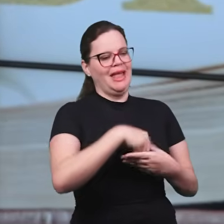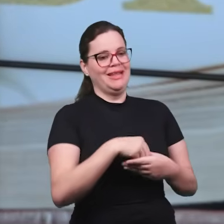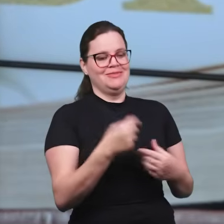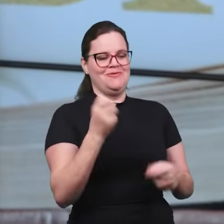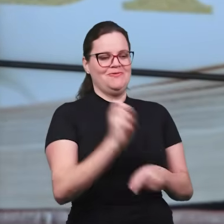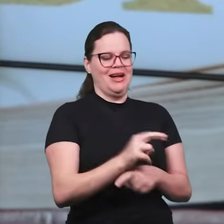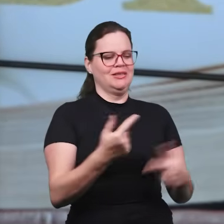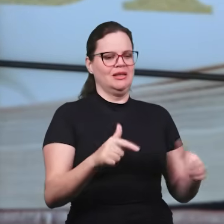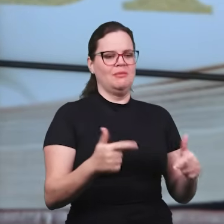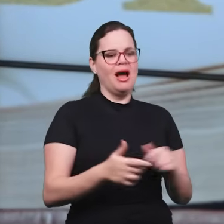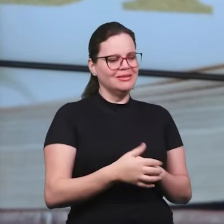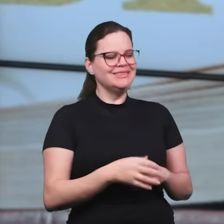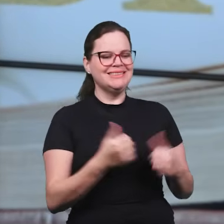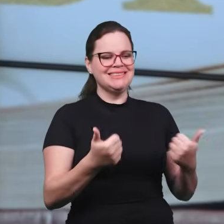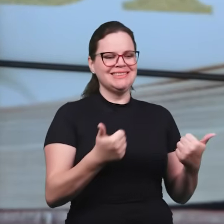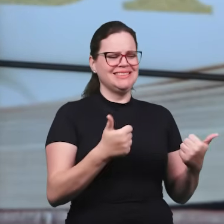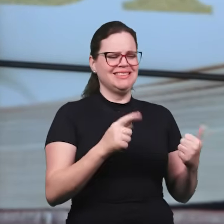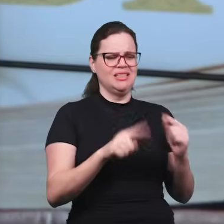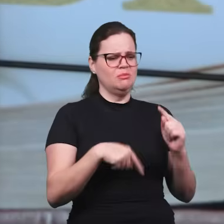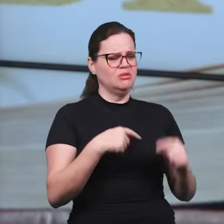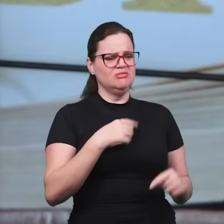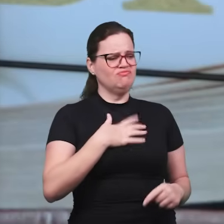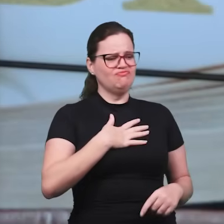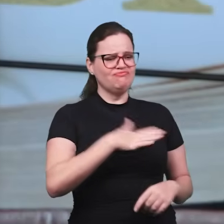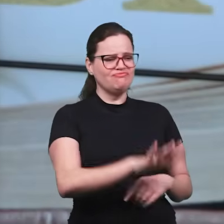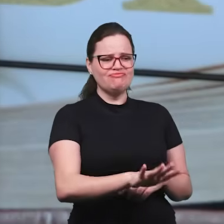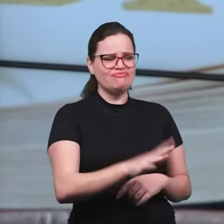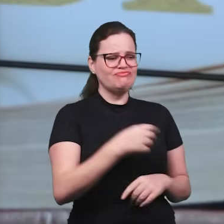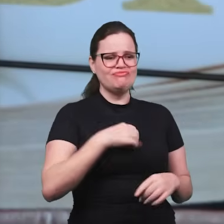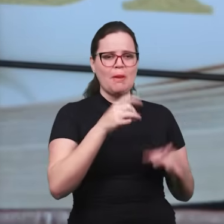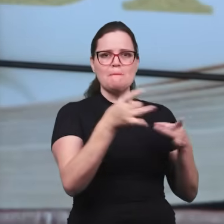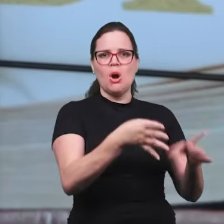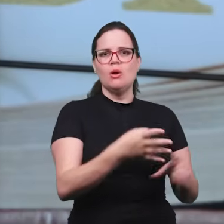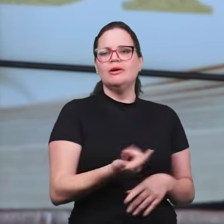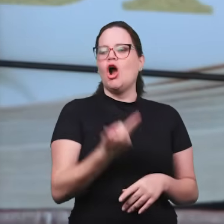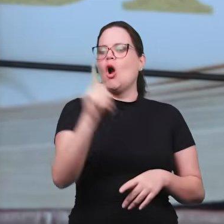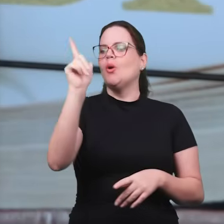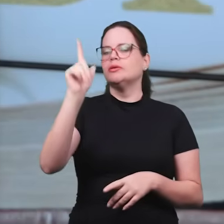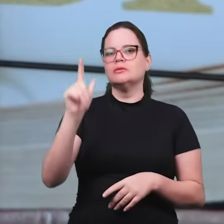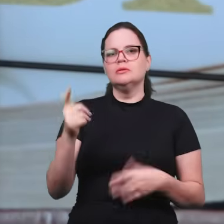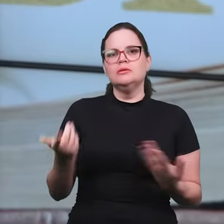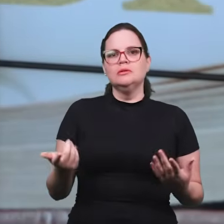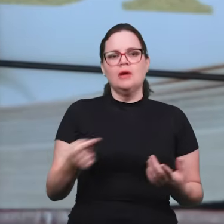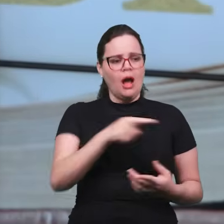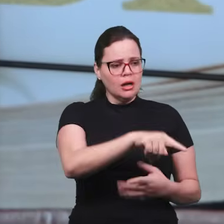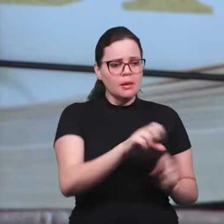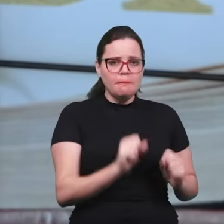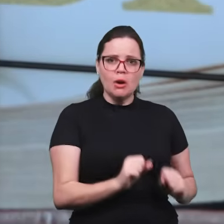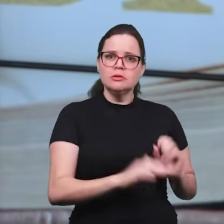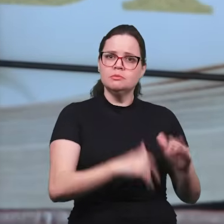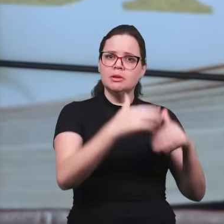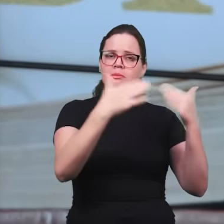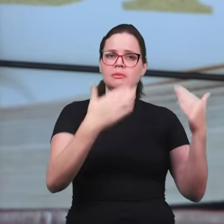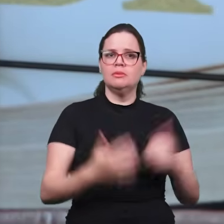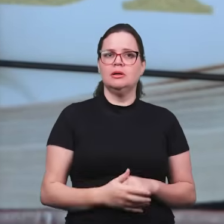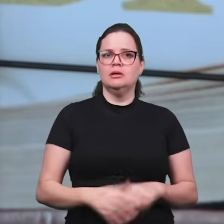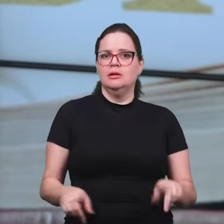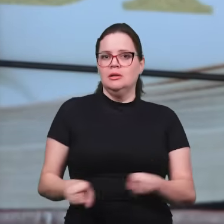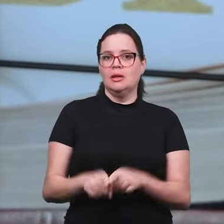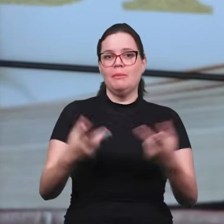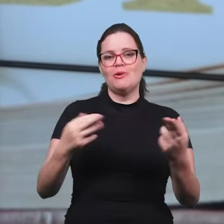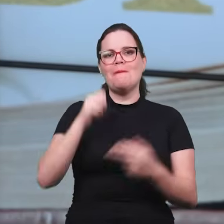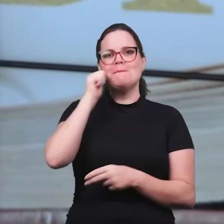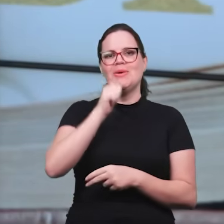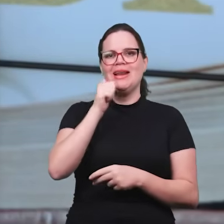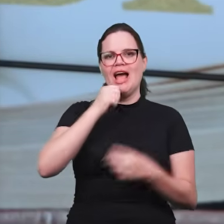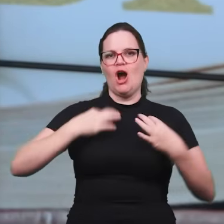satisfeita aqui não, eu quero fazer outra coisa. Ela ainda podia alcançar mais. E às vezes com as mulheres, isso acontece